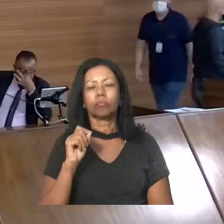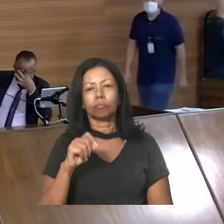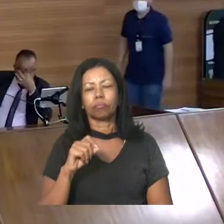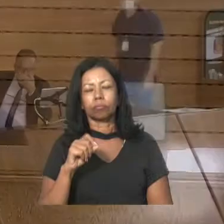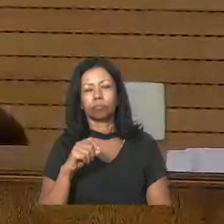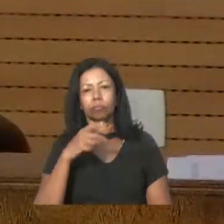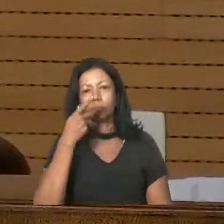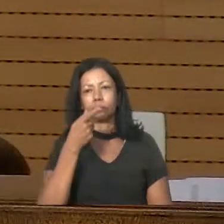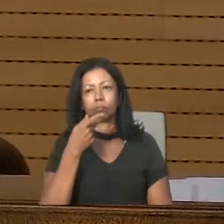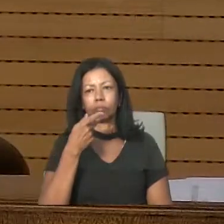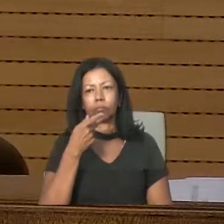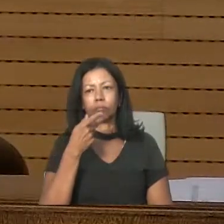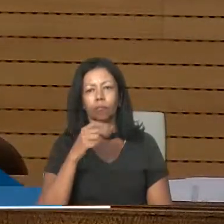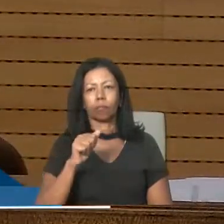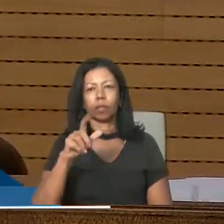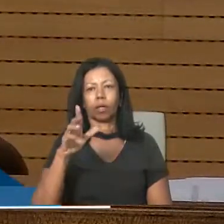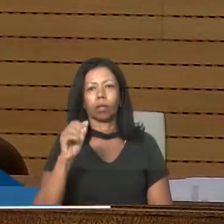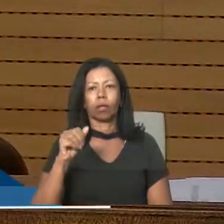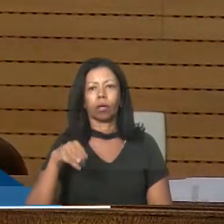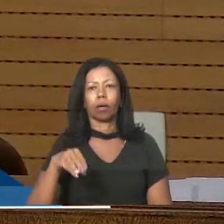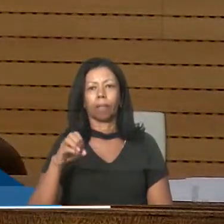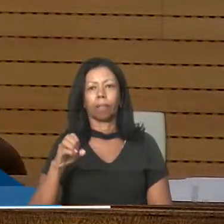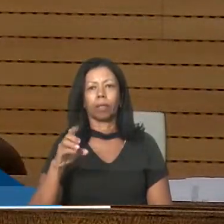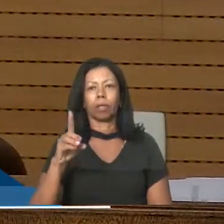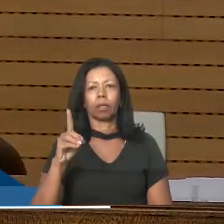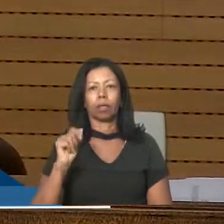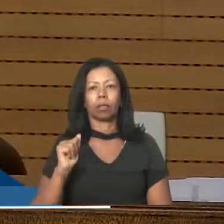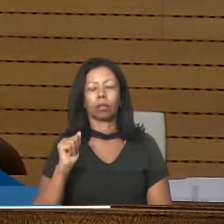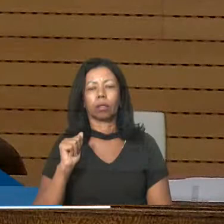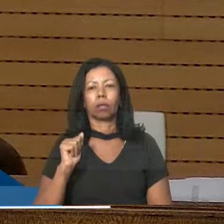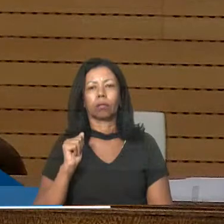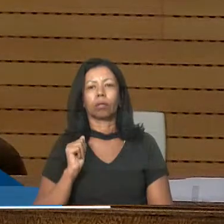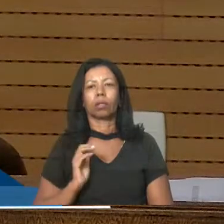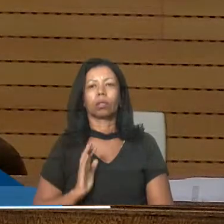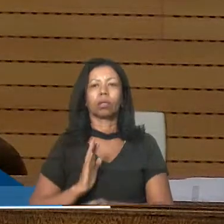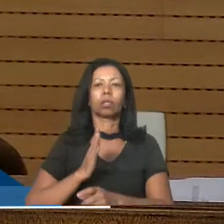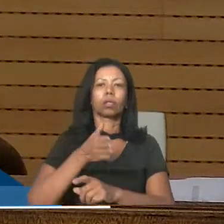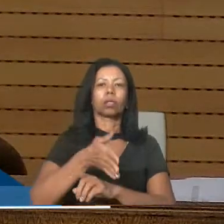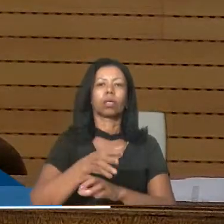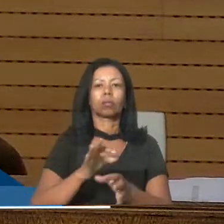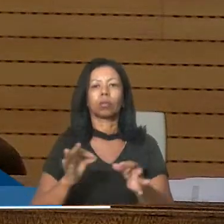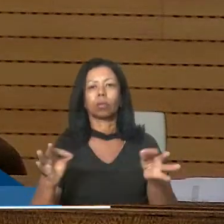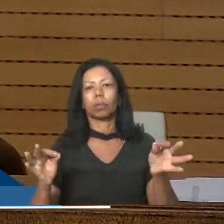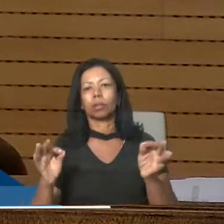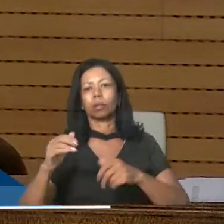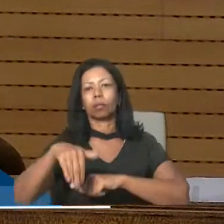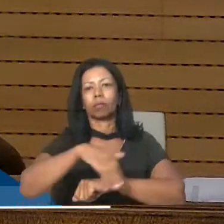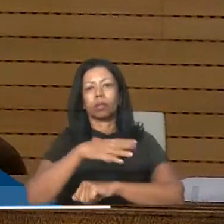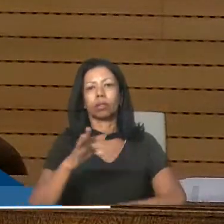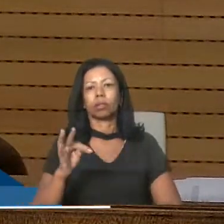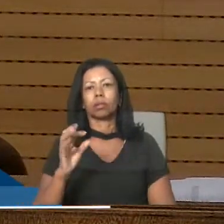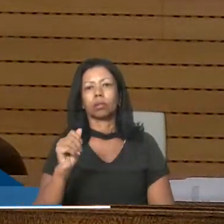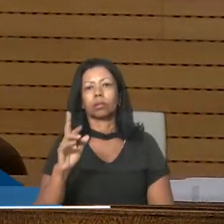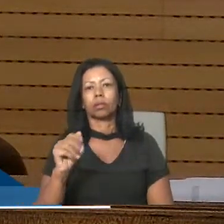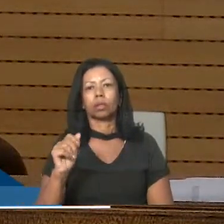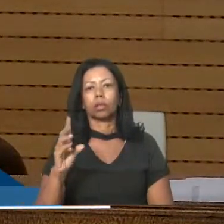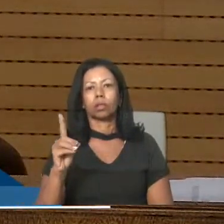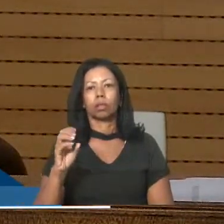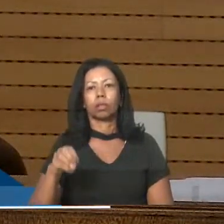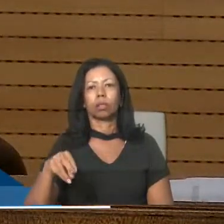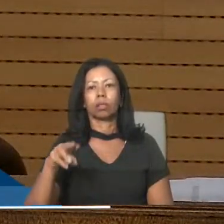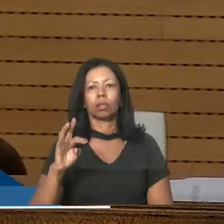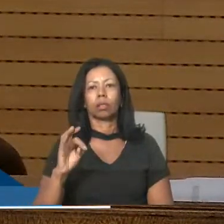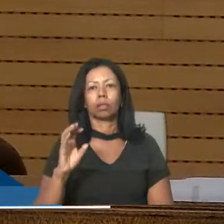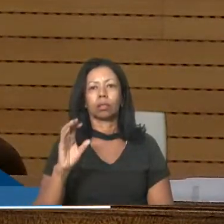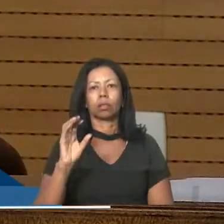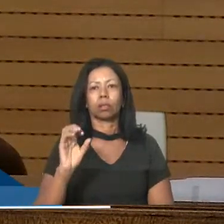denomina Alameda Gene Batista Ângelo, o acesso 1, prolongamento da Avenida Tiradentes, Alameda que menciona e dá